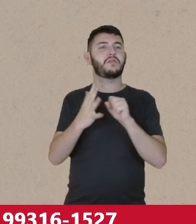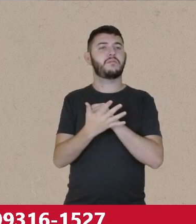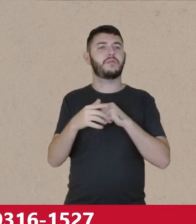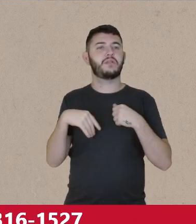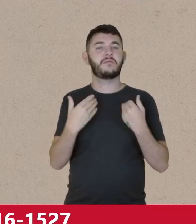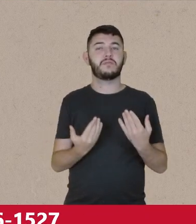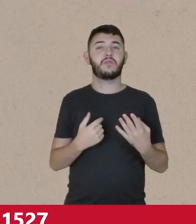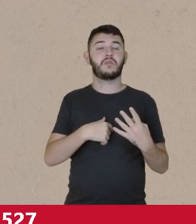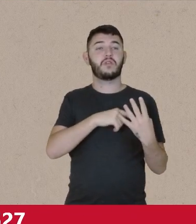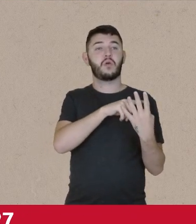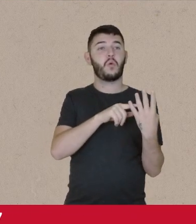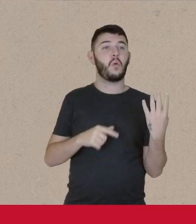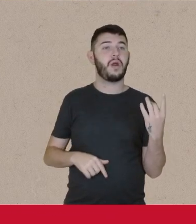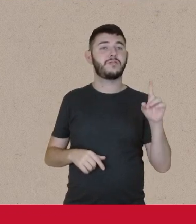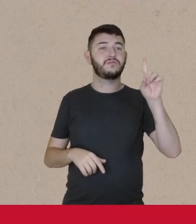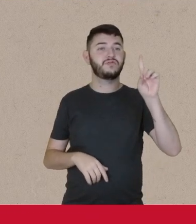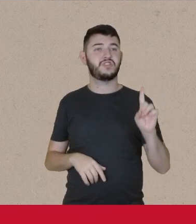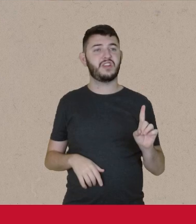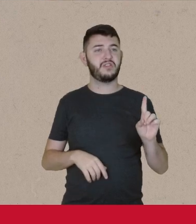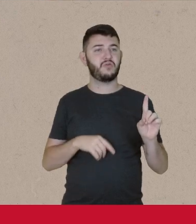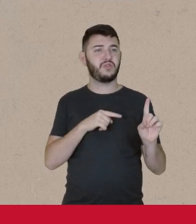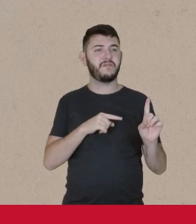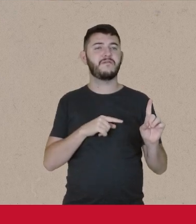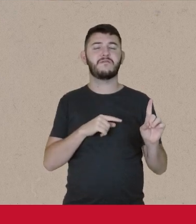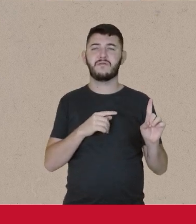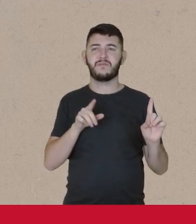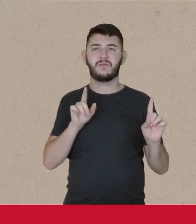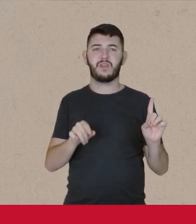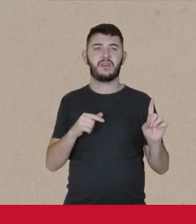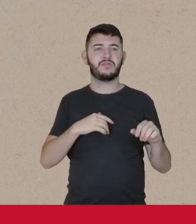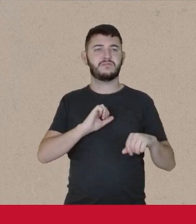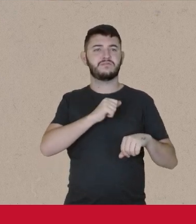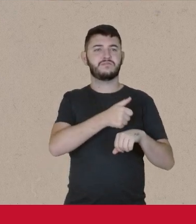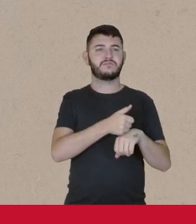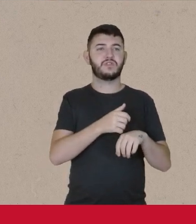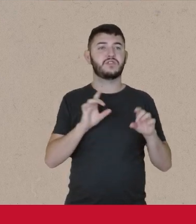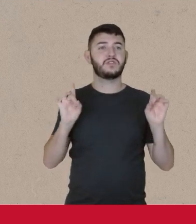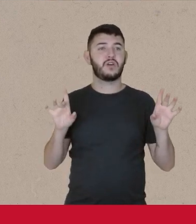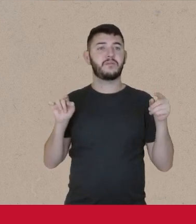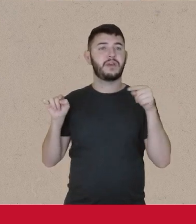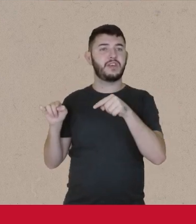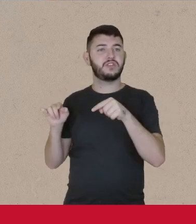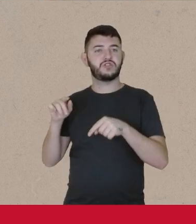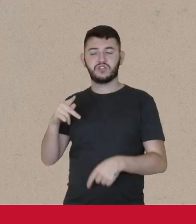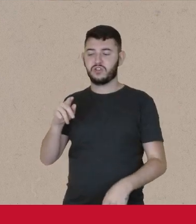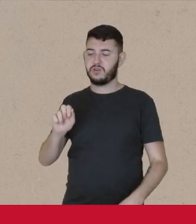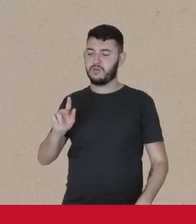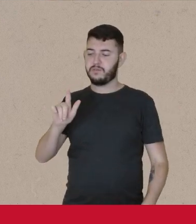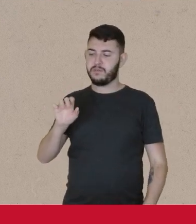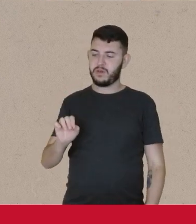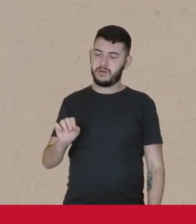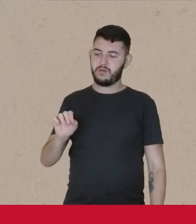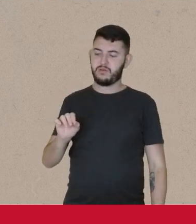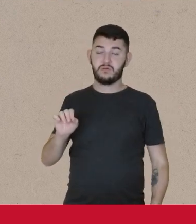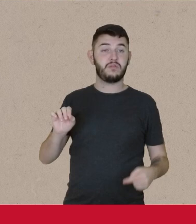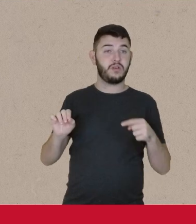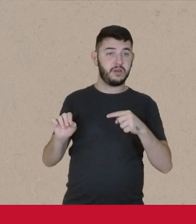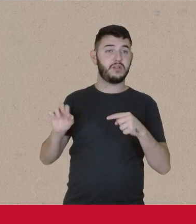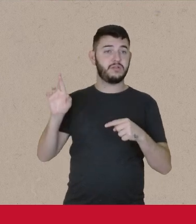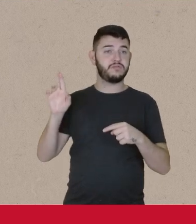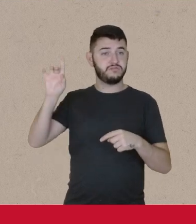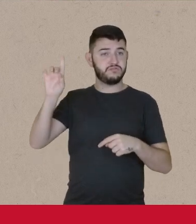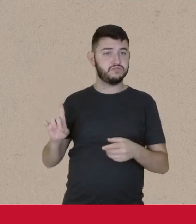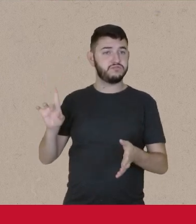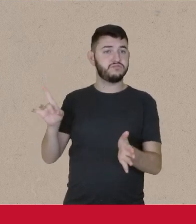4 diretorias são interinas, né? Então, assim, somente o Paulo Rebelo é diretor efetivo da agência. Isso